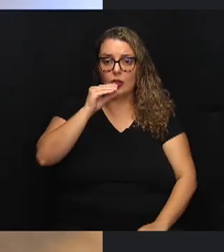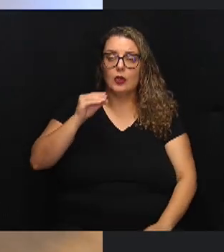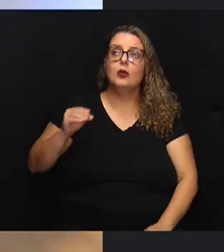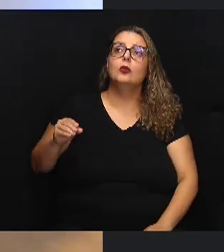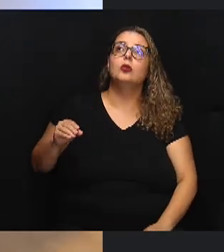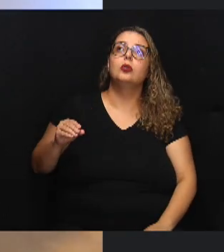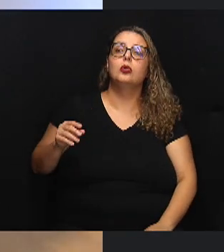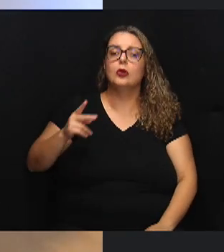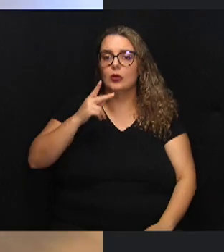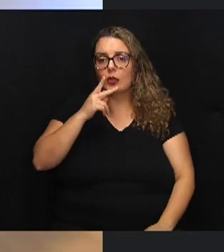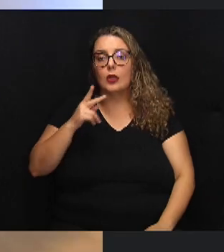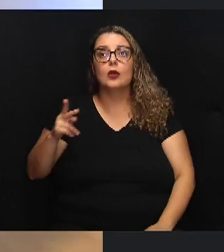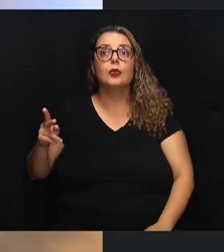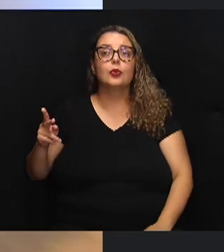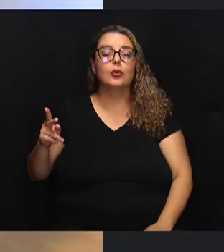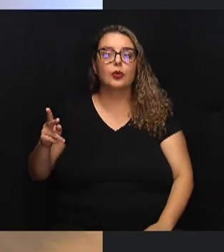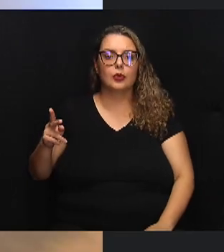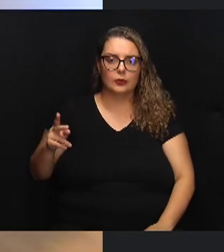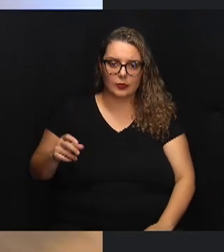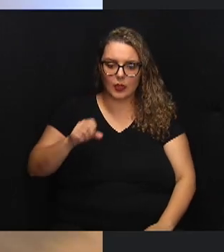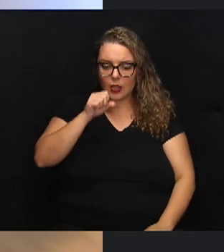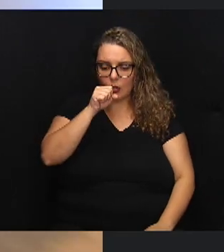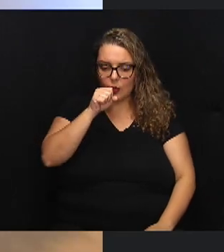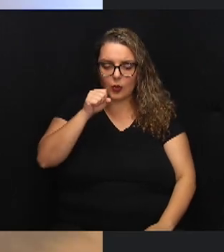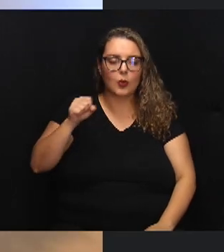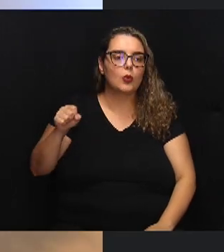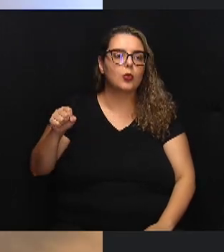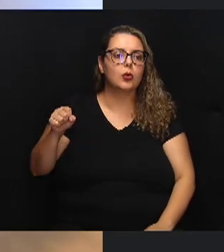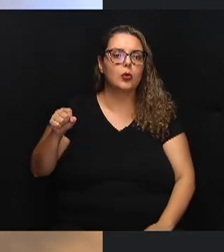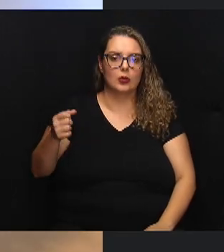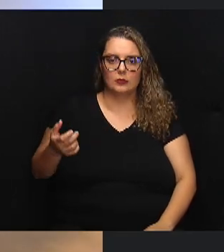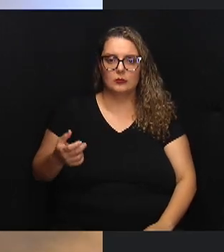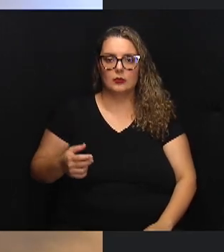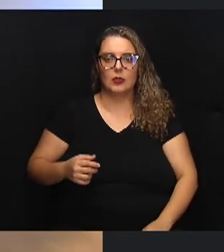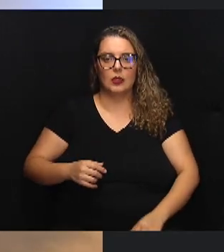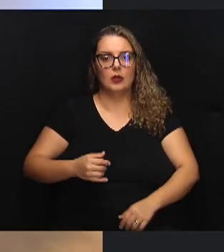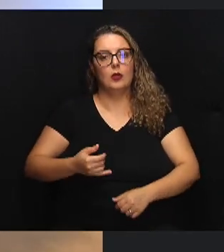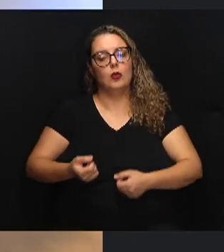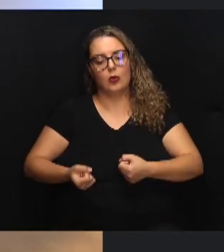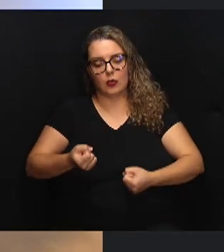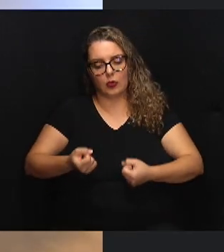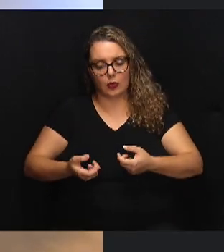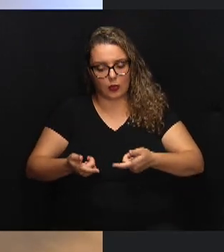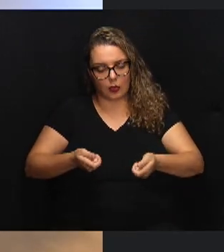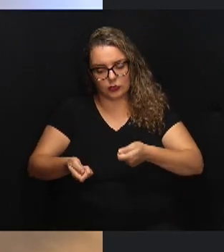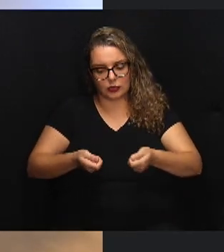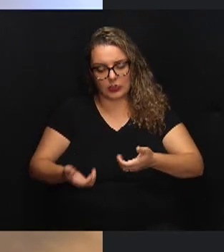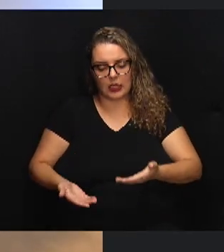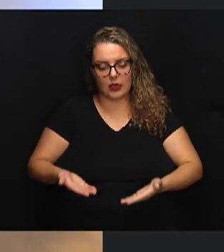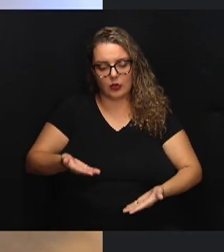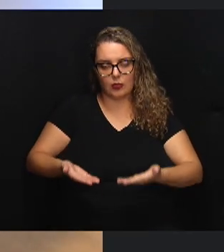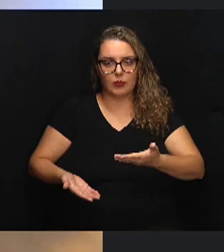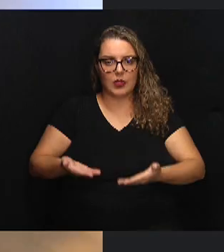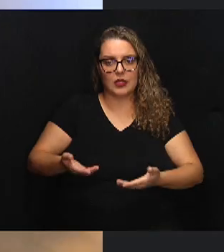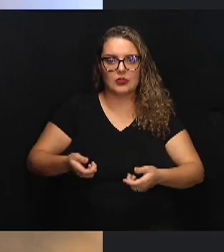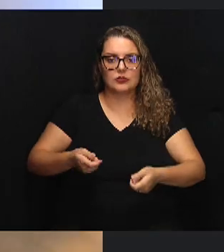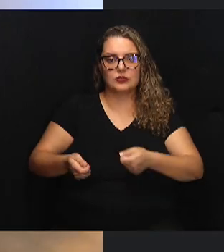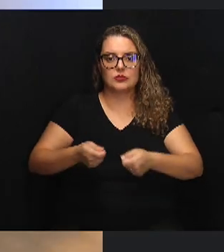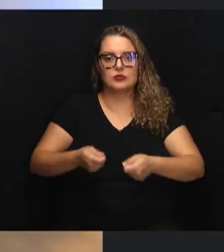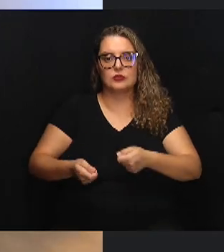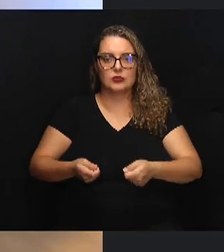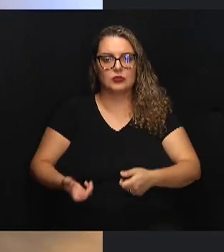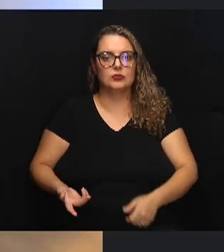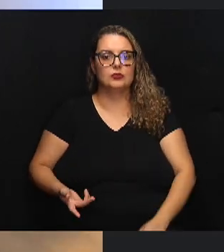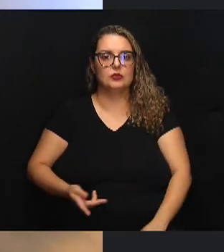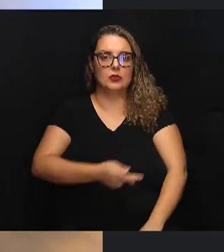né? Manter um peso saudável, manter atividade física regular, controlar diabetes. Então,